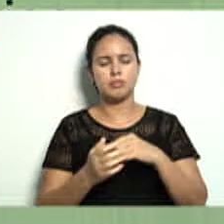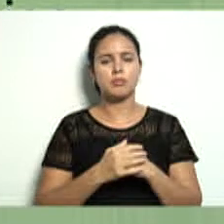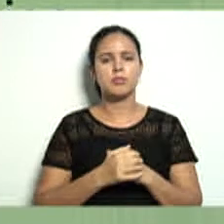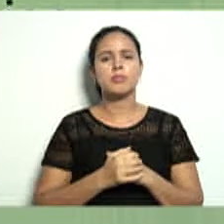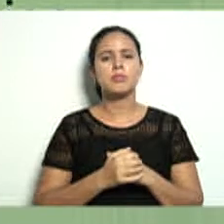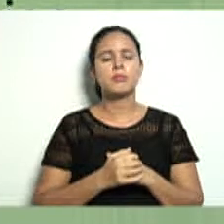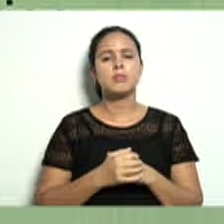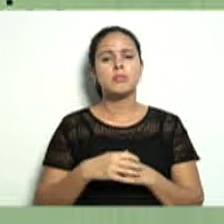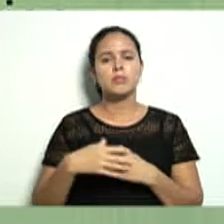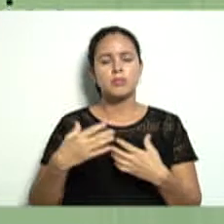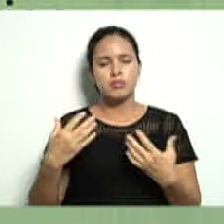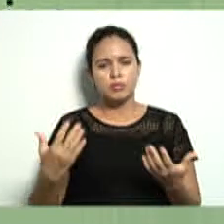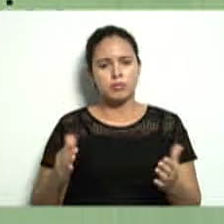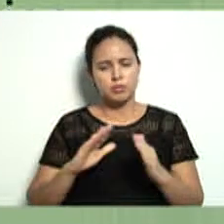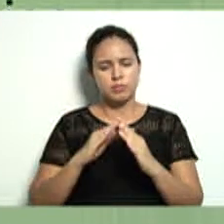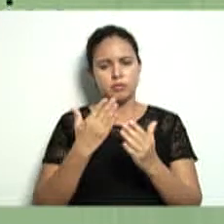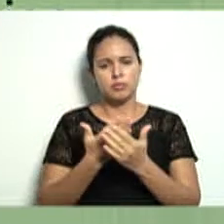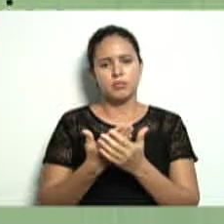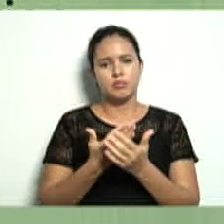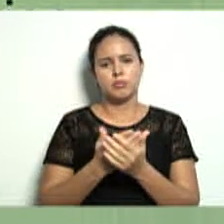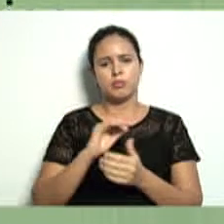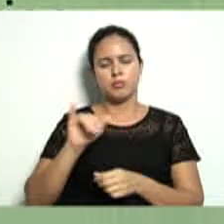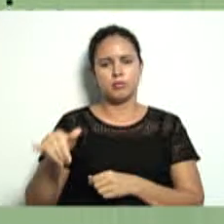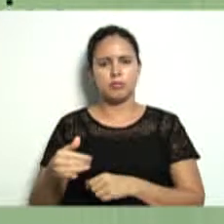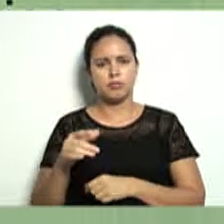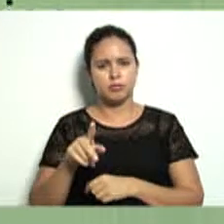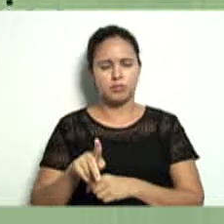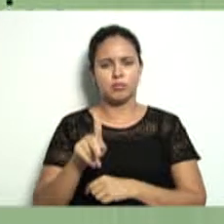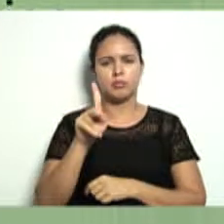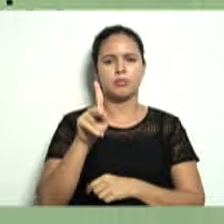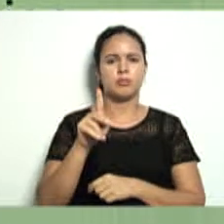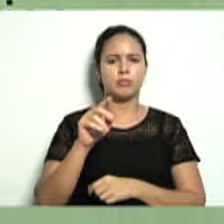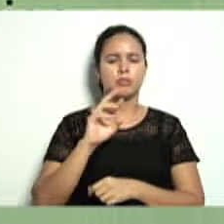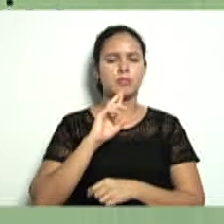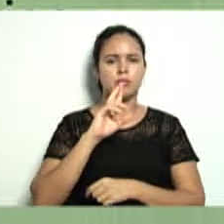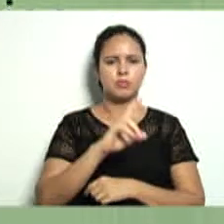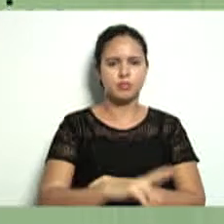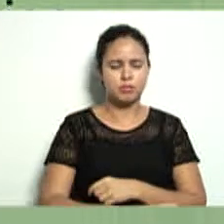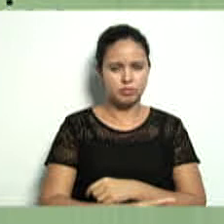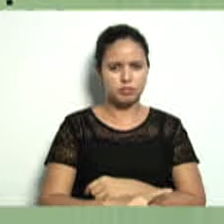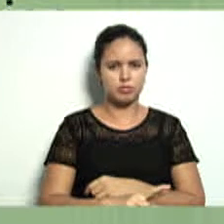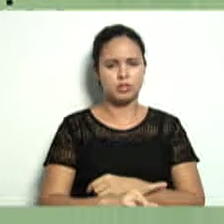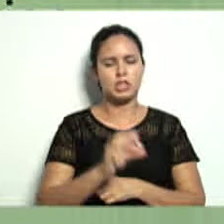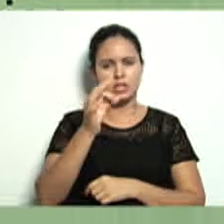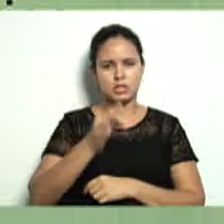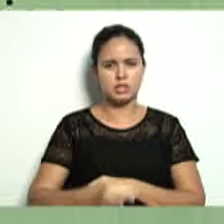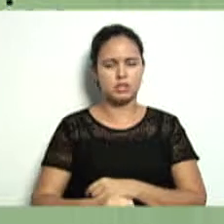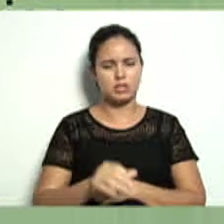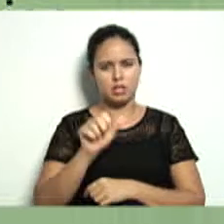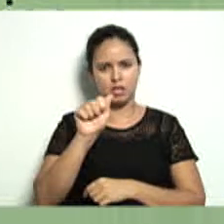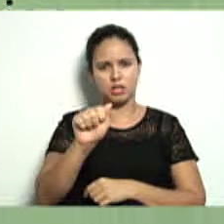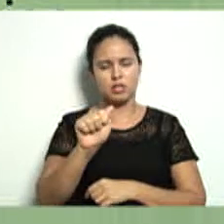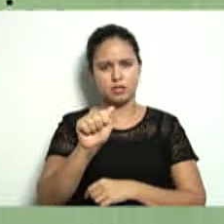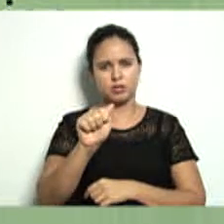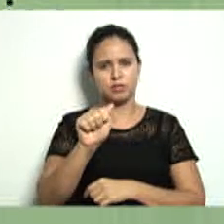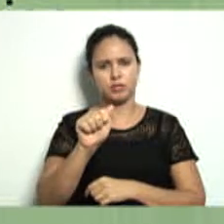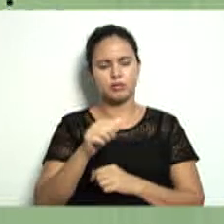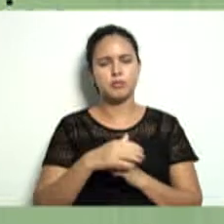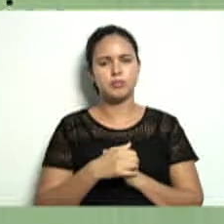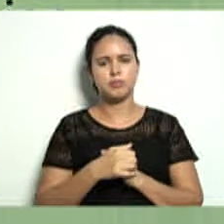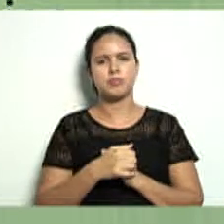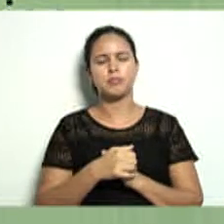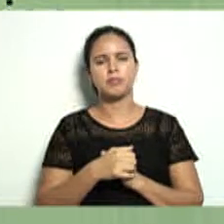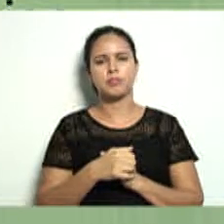lá da CRED Rolim de Moura, que afirmou que a alternativa correta é a A. Sim, exatamente. Ou incorreta, né, É